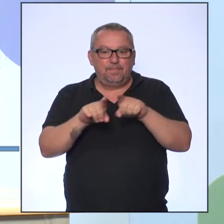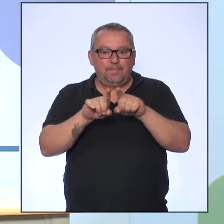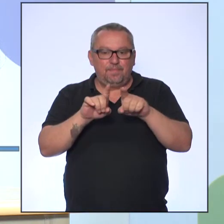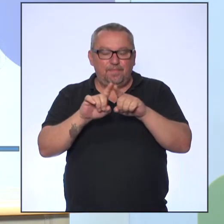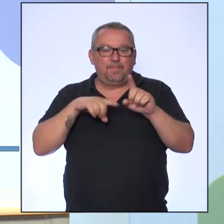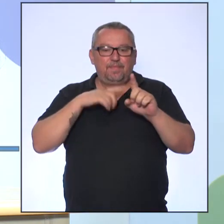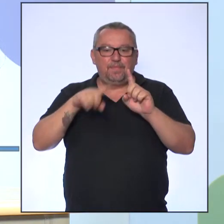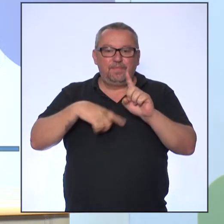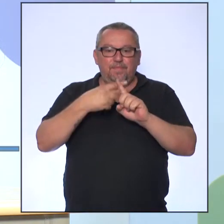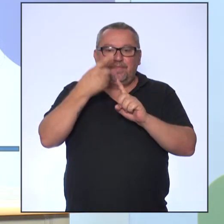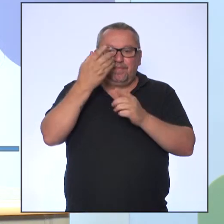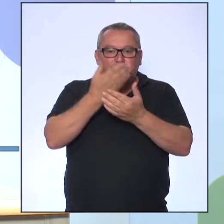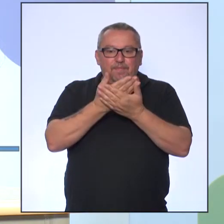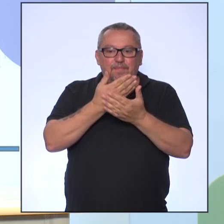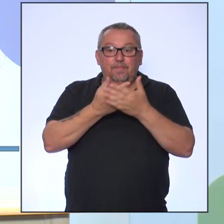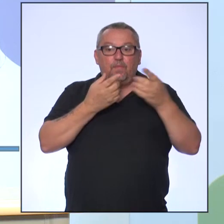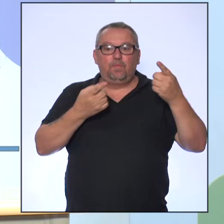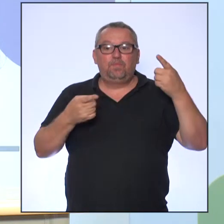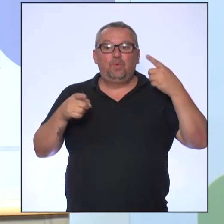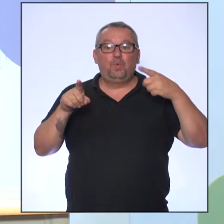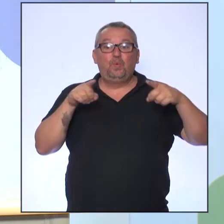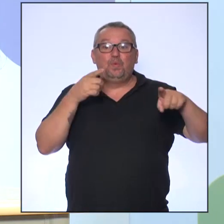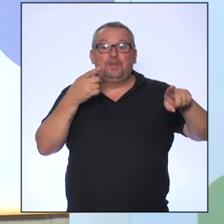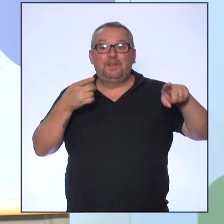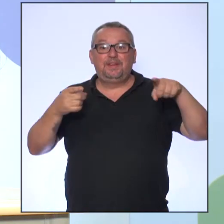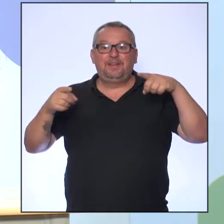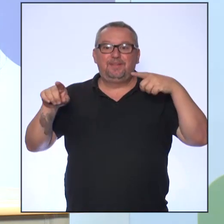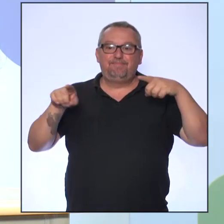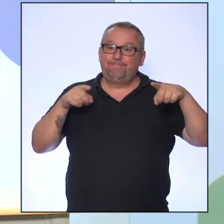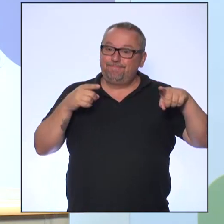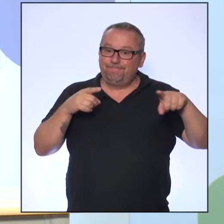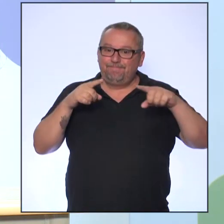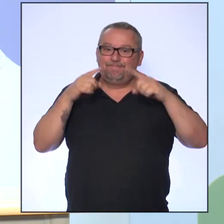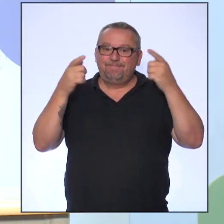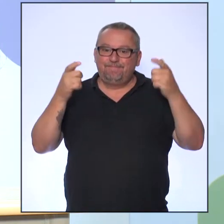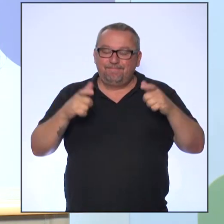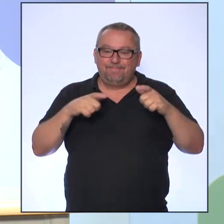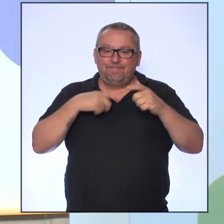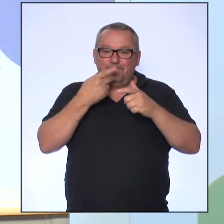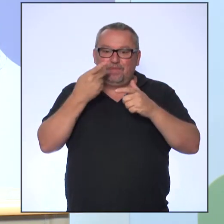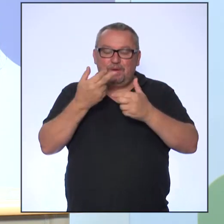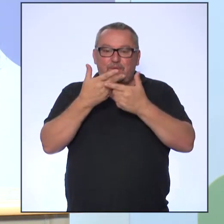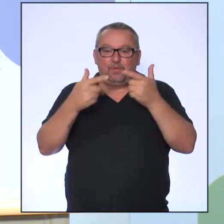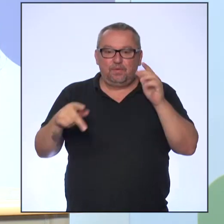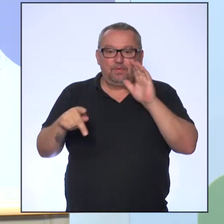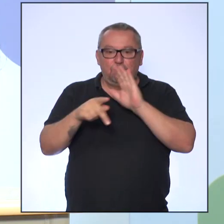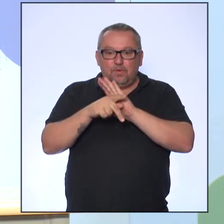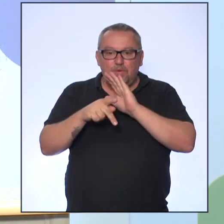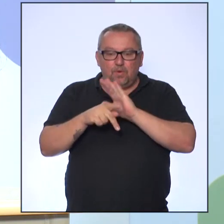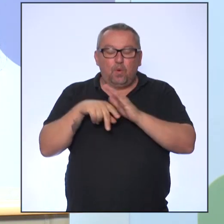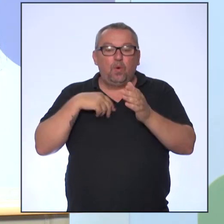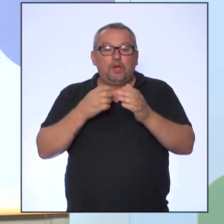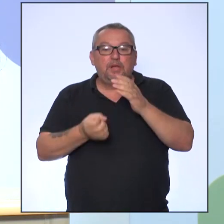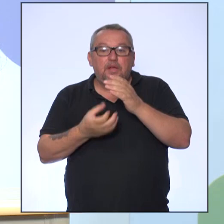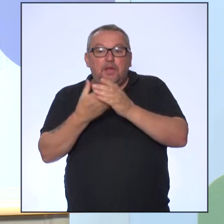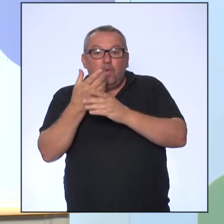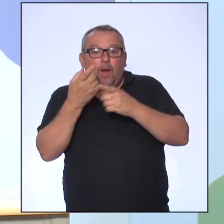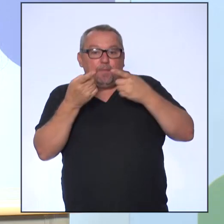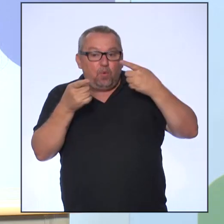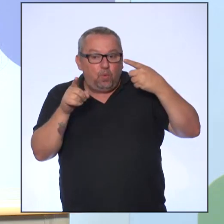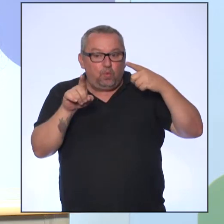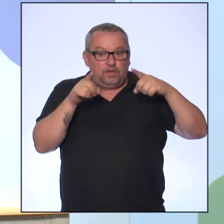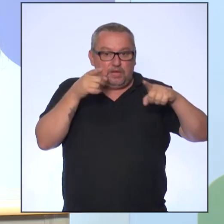para mais uma aula de música, onde nós estaremos falando sobre os elementos constitutivos da música, tá